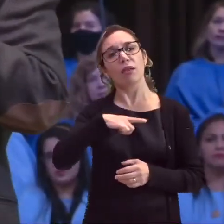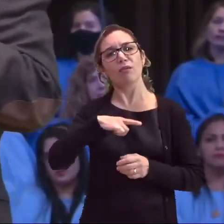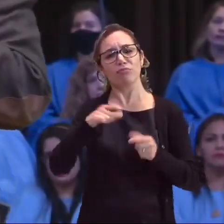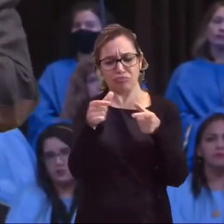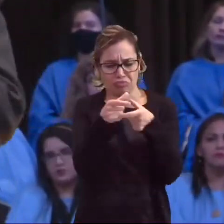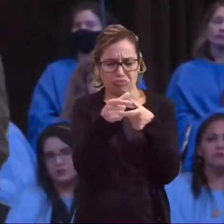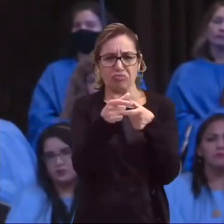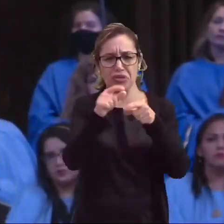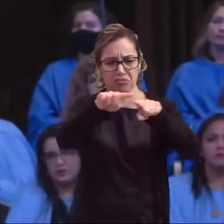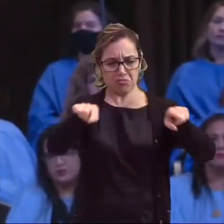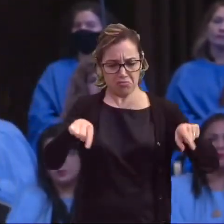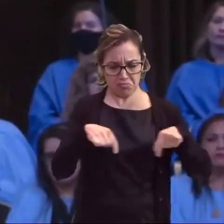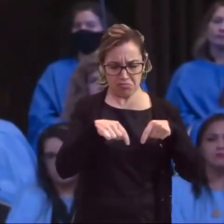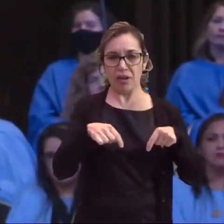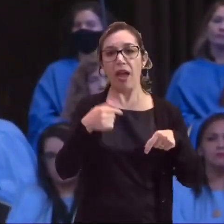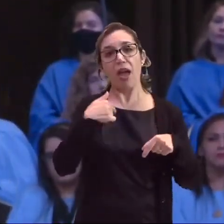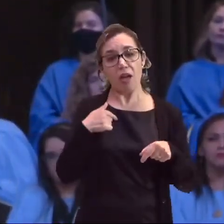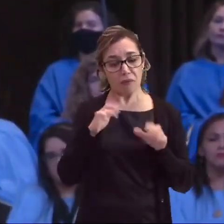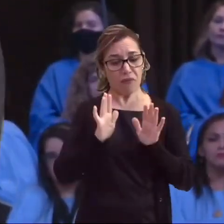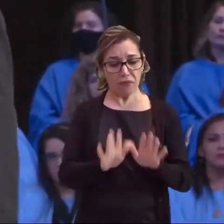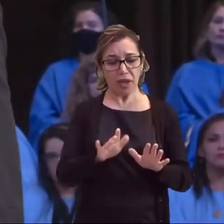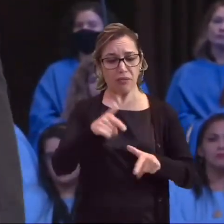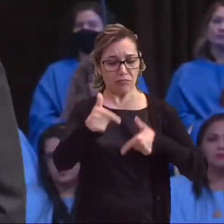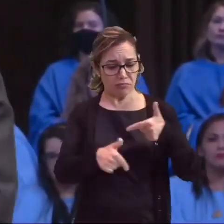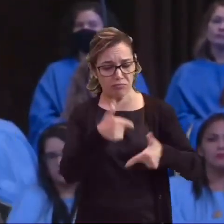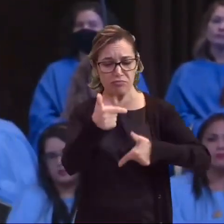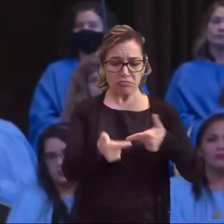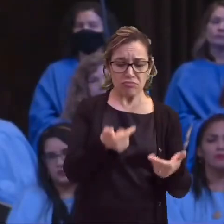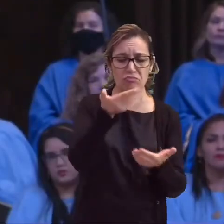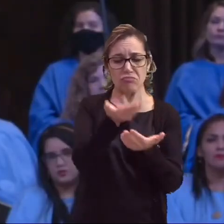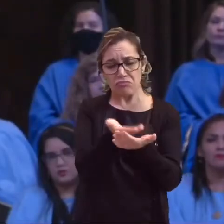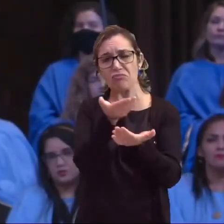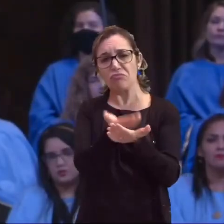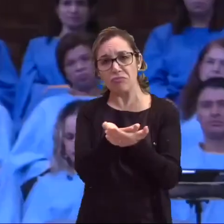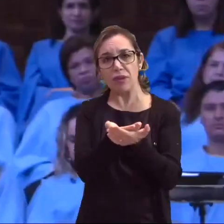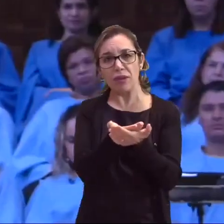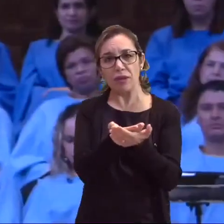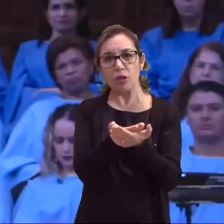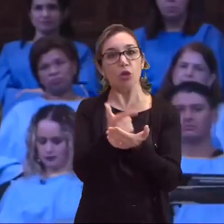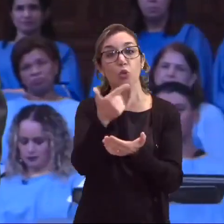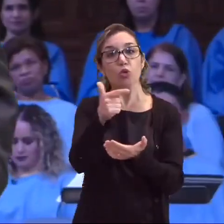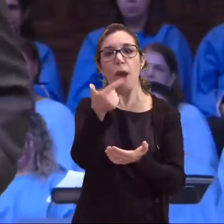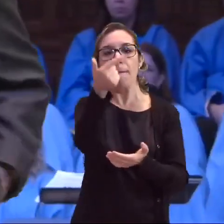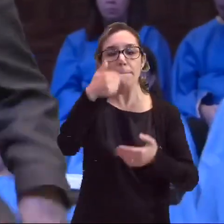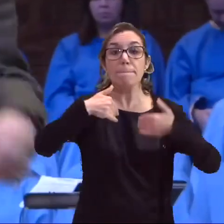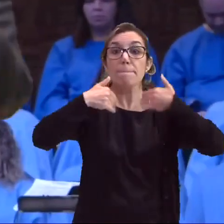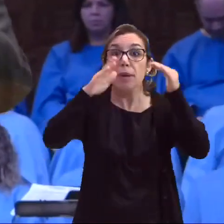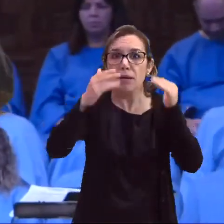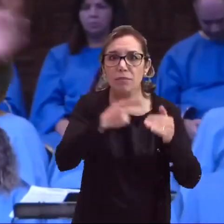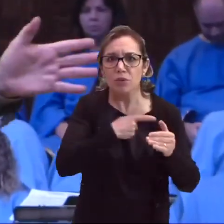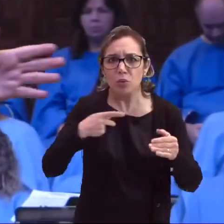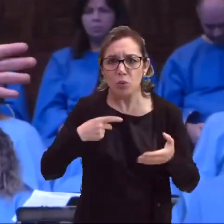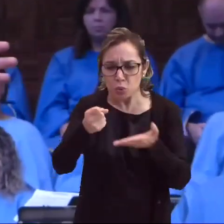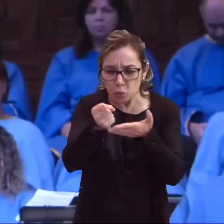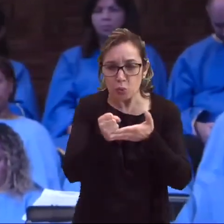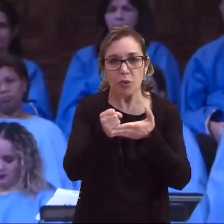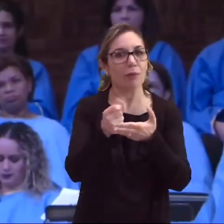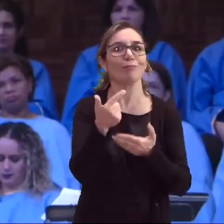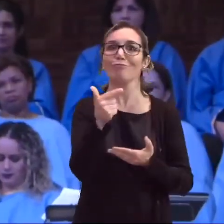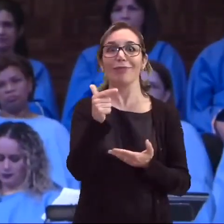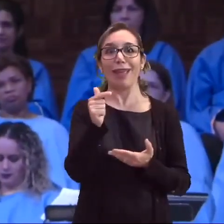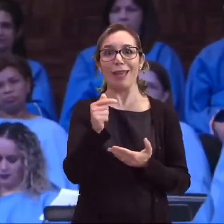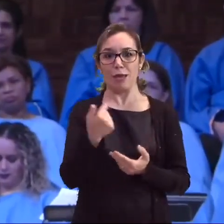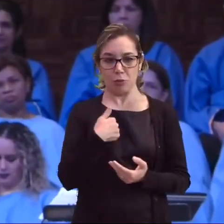linha ali e eu ficava naquela salinha e não tinha plantão Pastoral eu que fazia o plantão